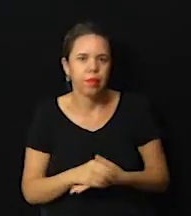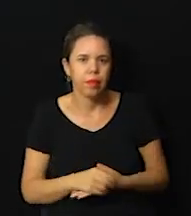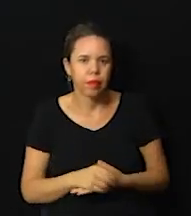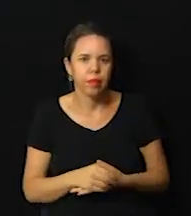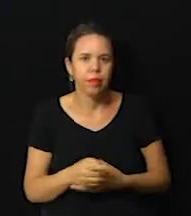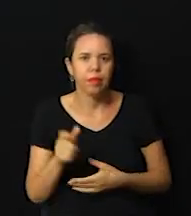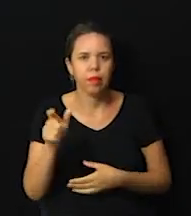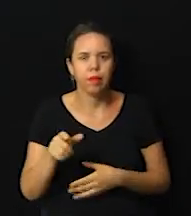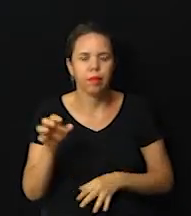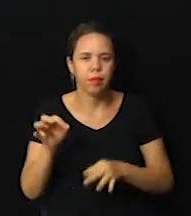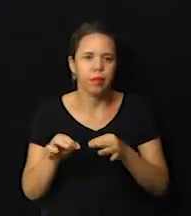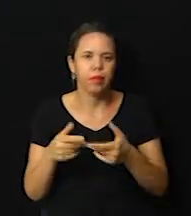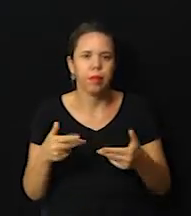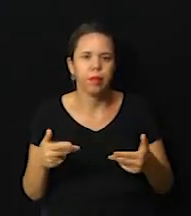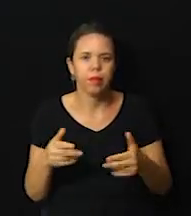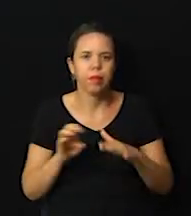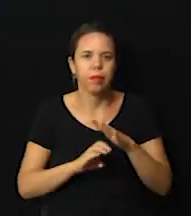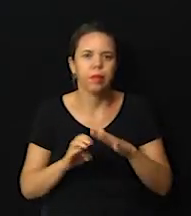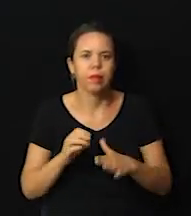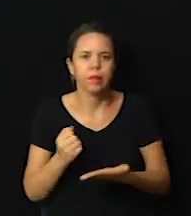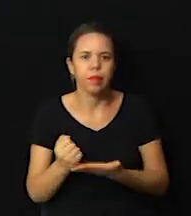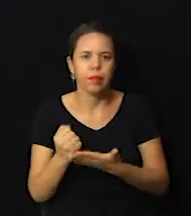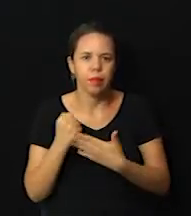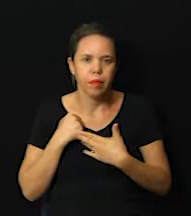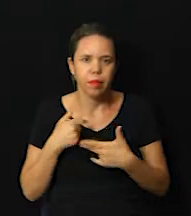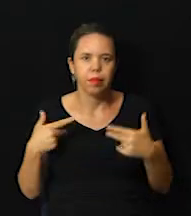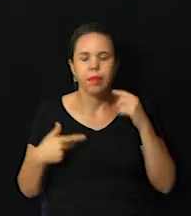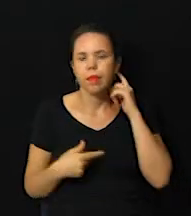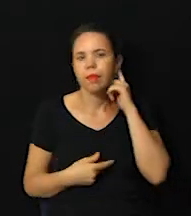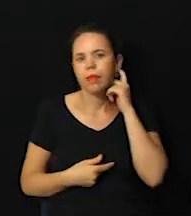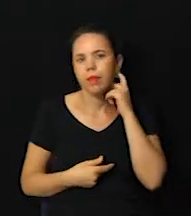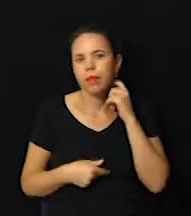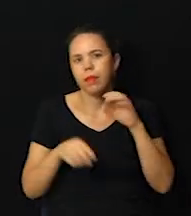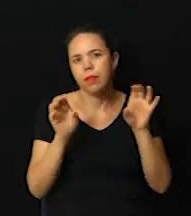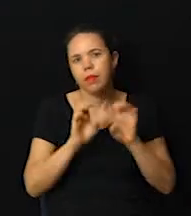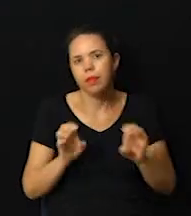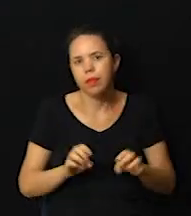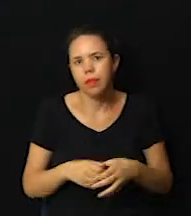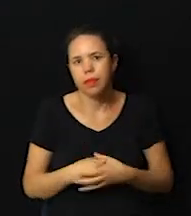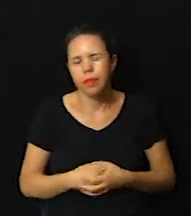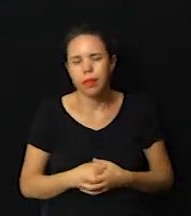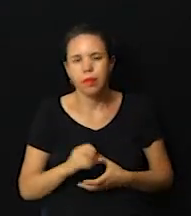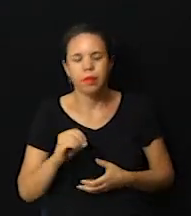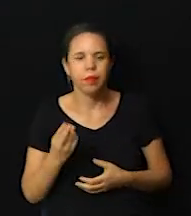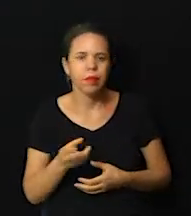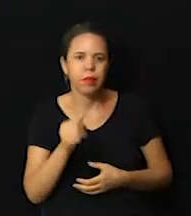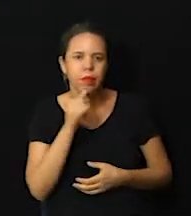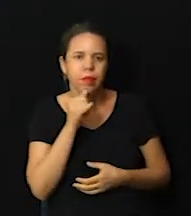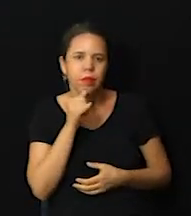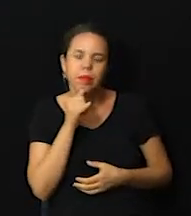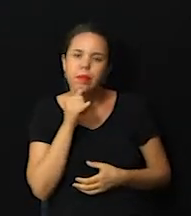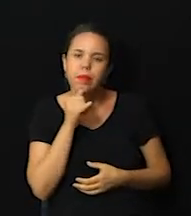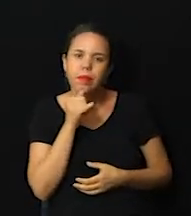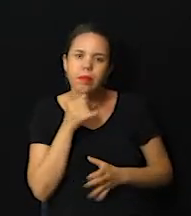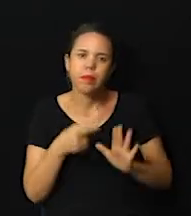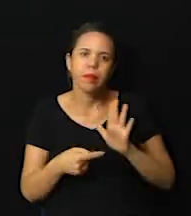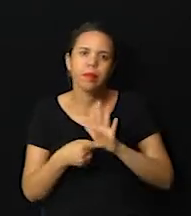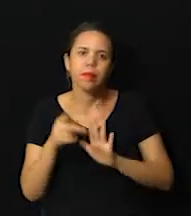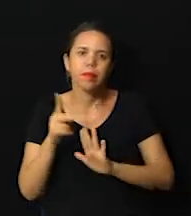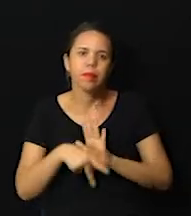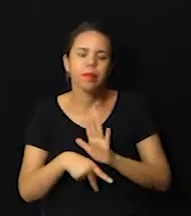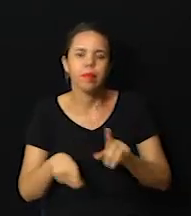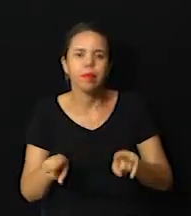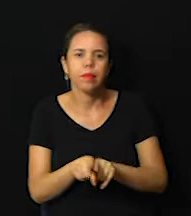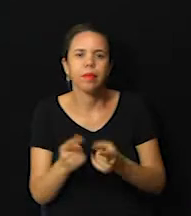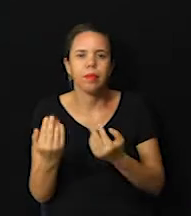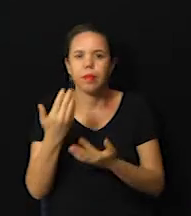físico quanto jurídico, para nos ajudar em outras questões, mesmo estrutural, ou mesmo através de acrescentar algum projeto também